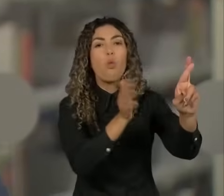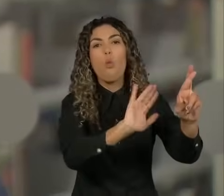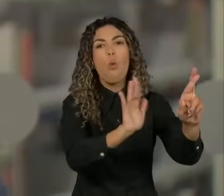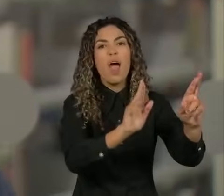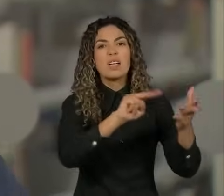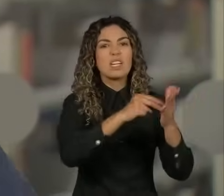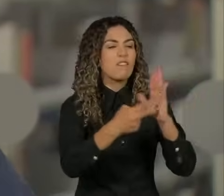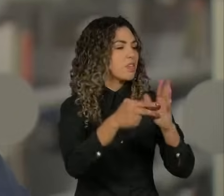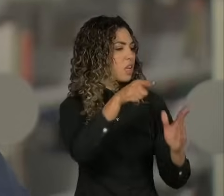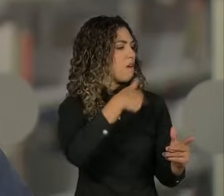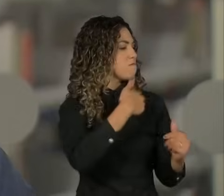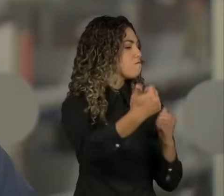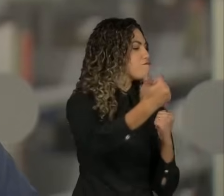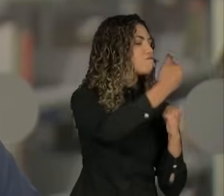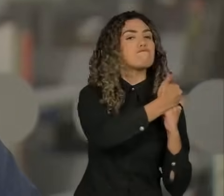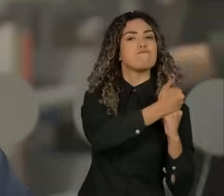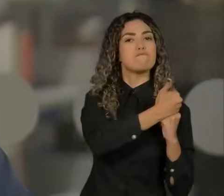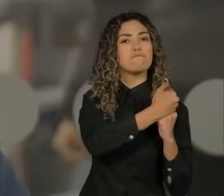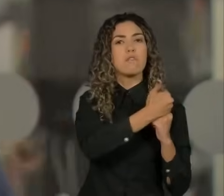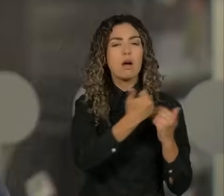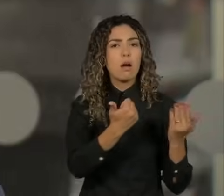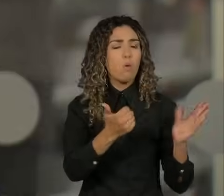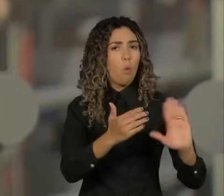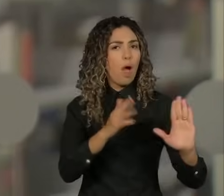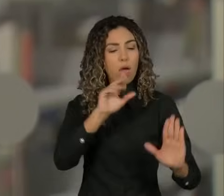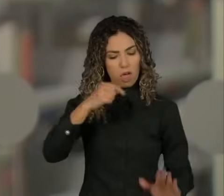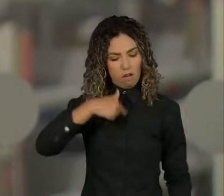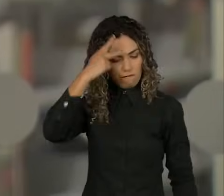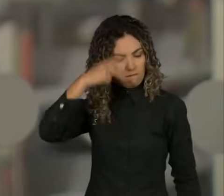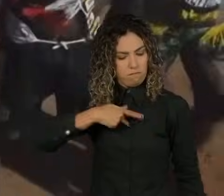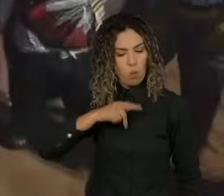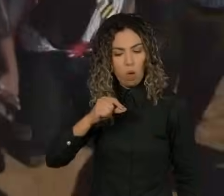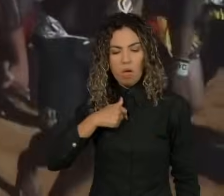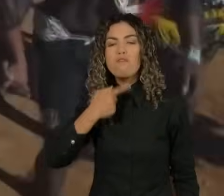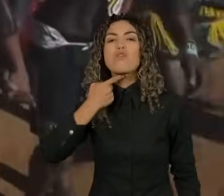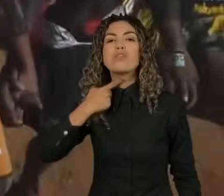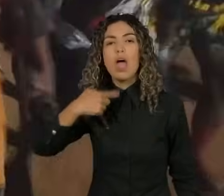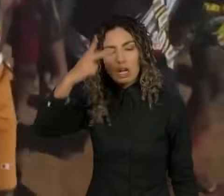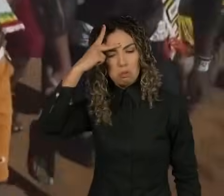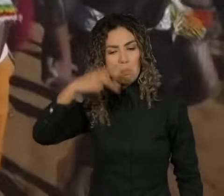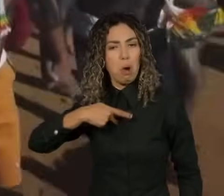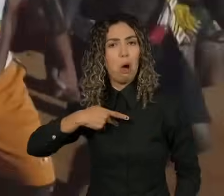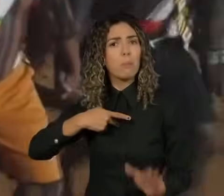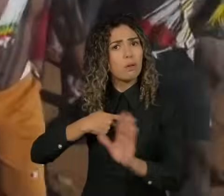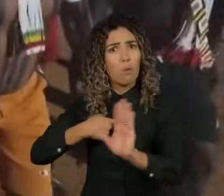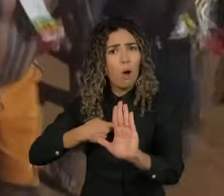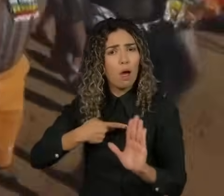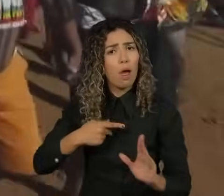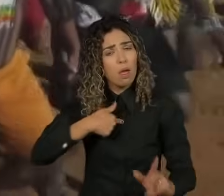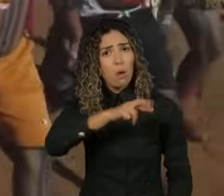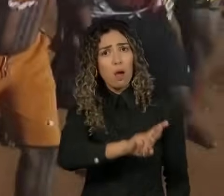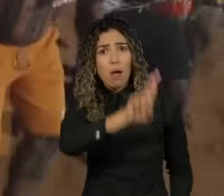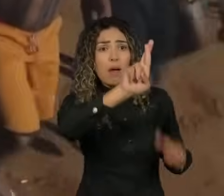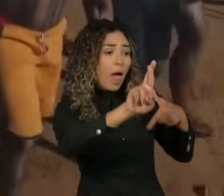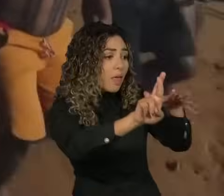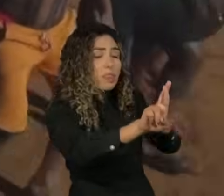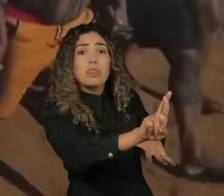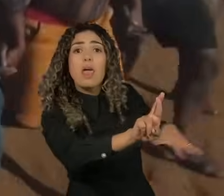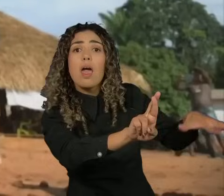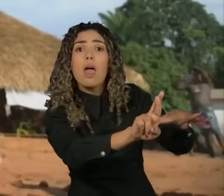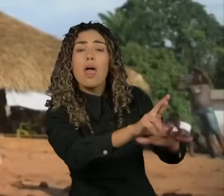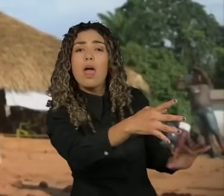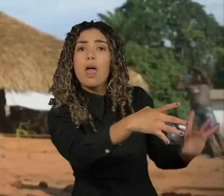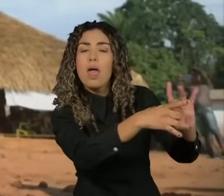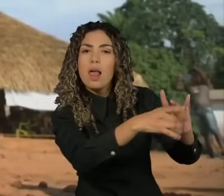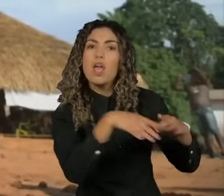o povo, não para defender seus próprios interesses ou para defender os interesses daqueles que os